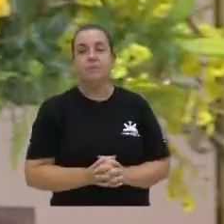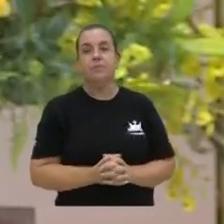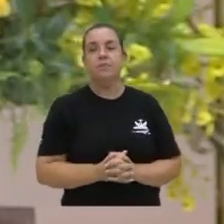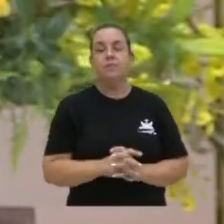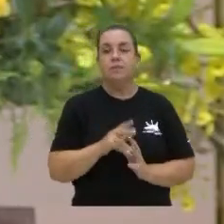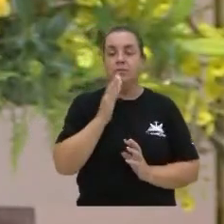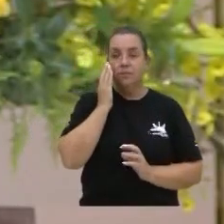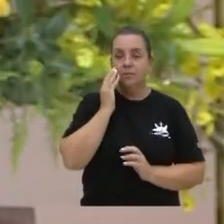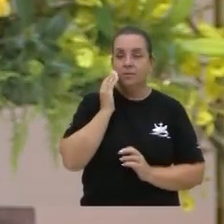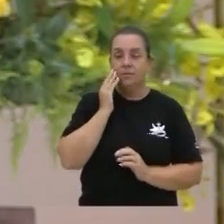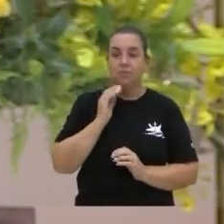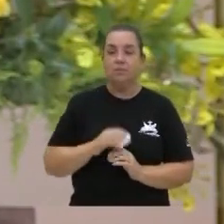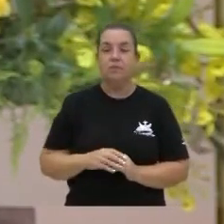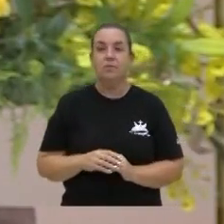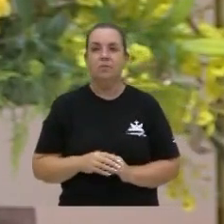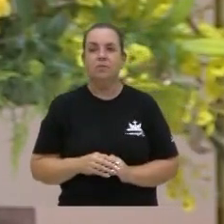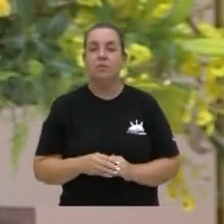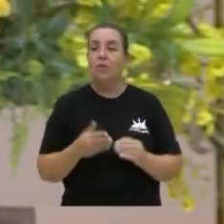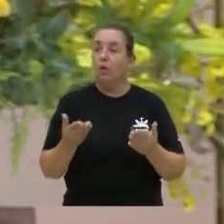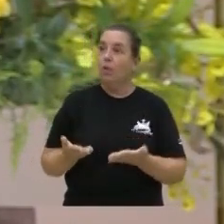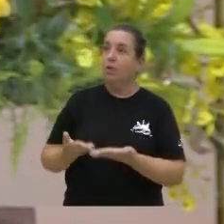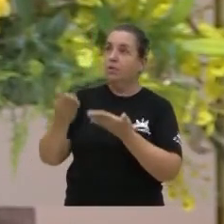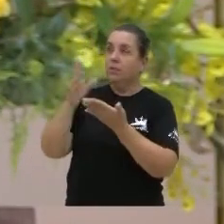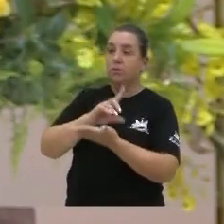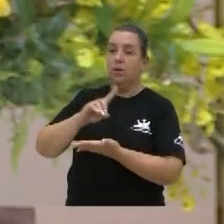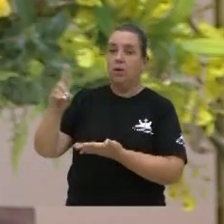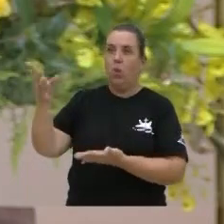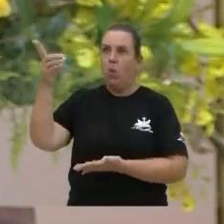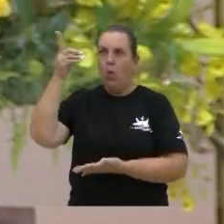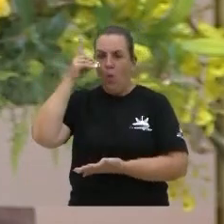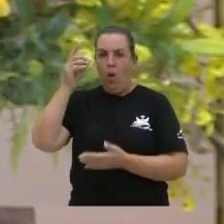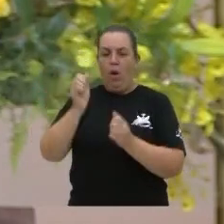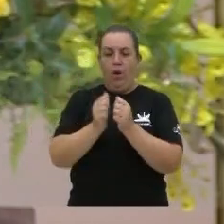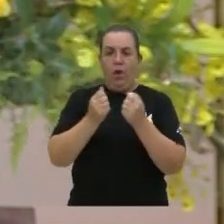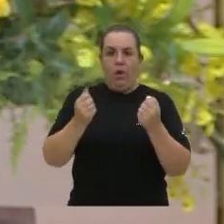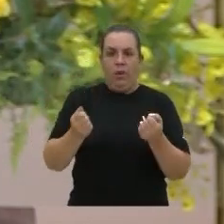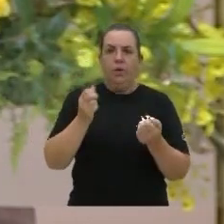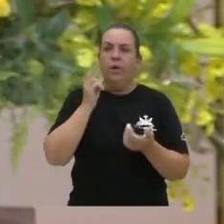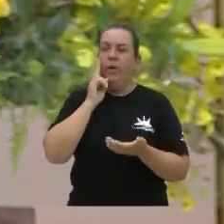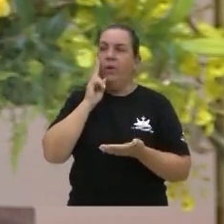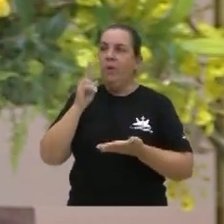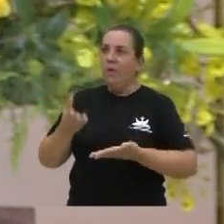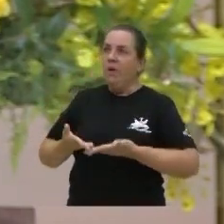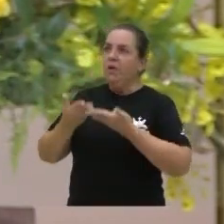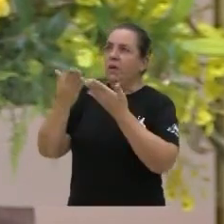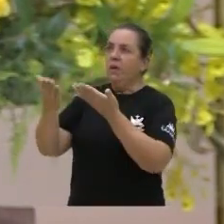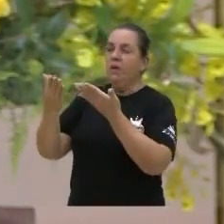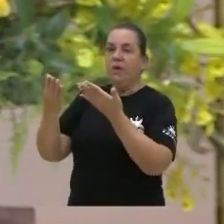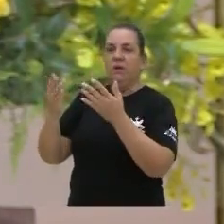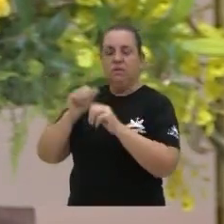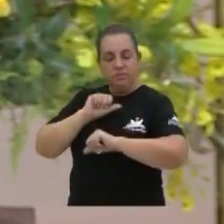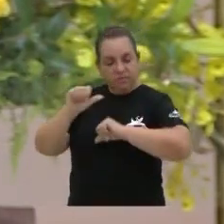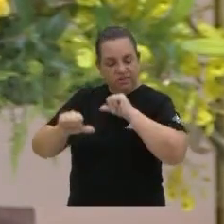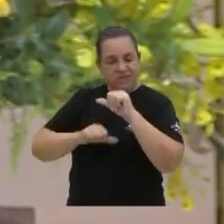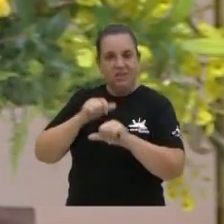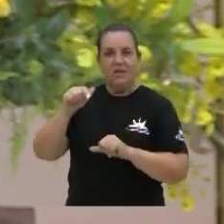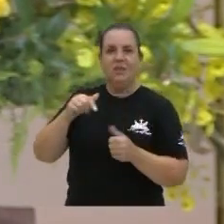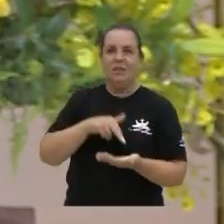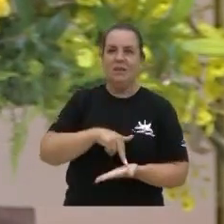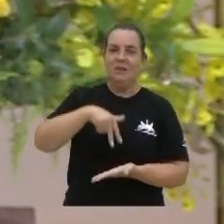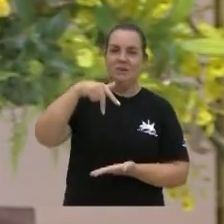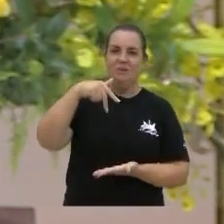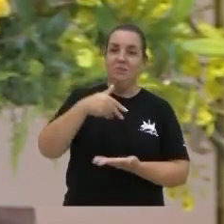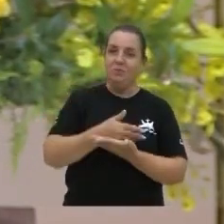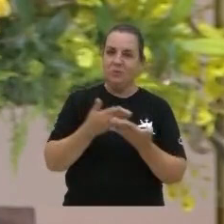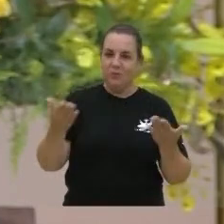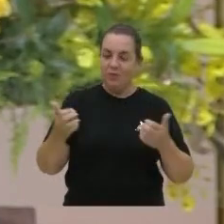Amém. Ofereçamos a Deus, com os dons do pão e do vinho, os frutos de renovação desta Páscoa.